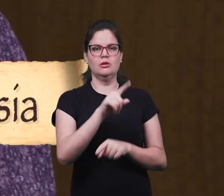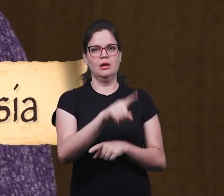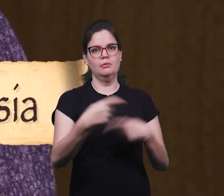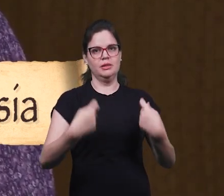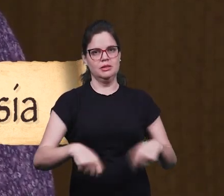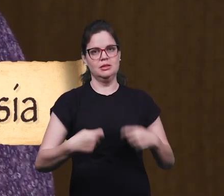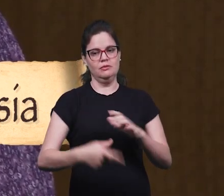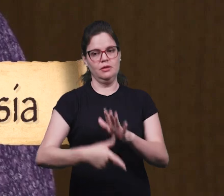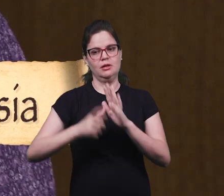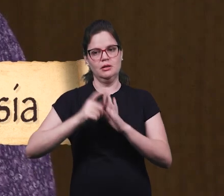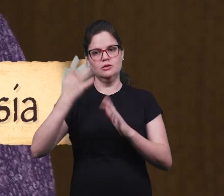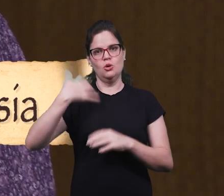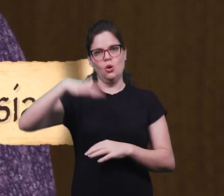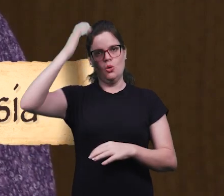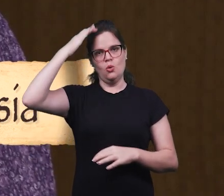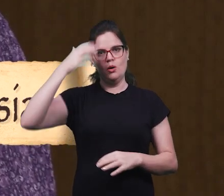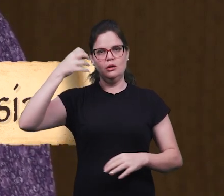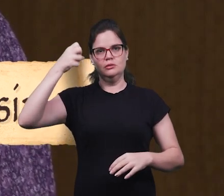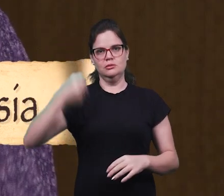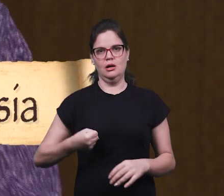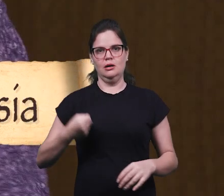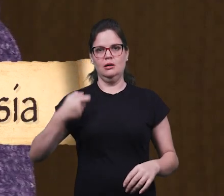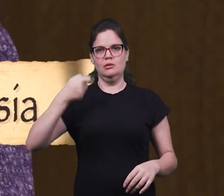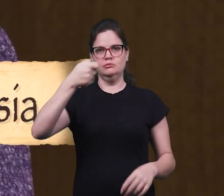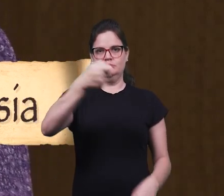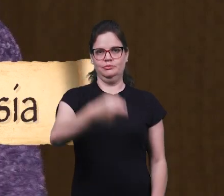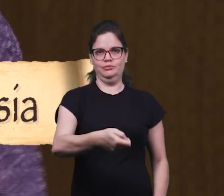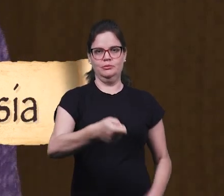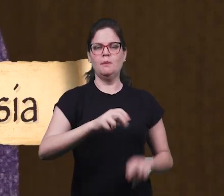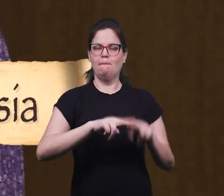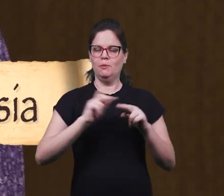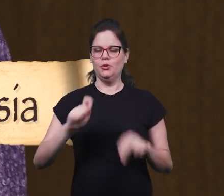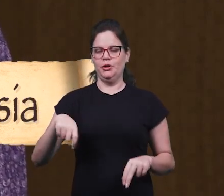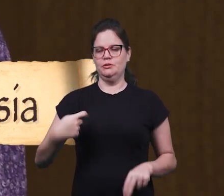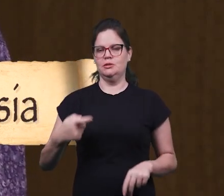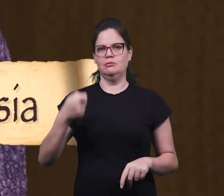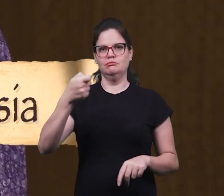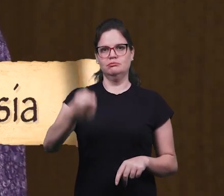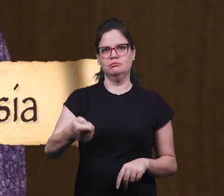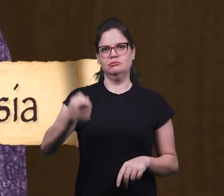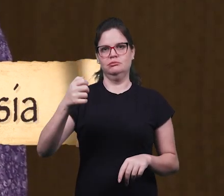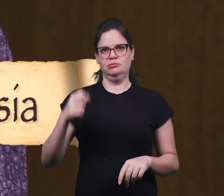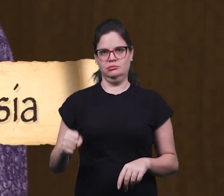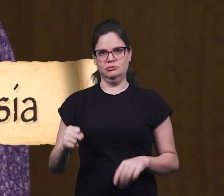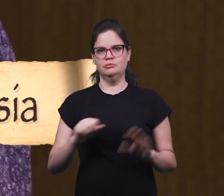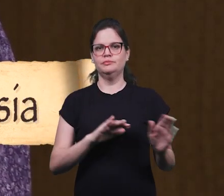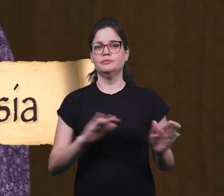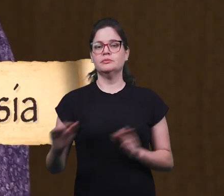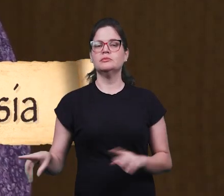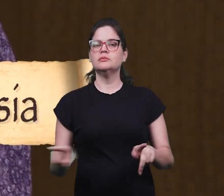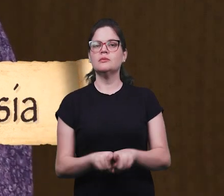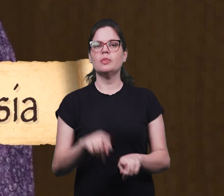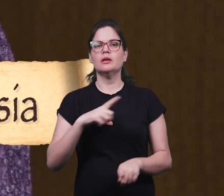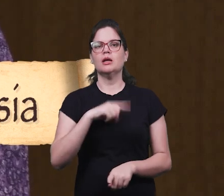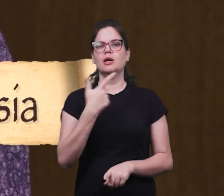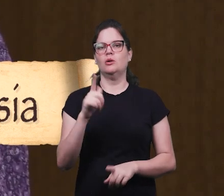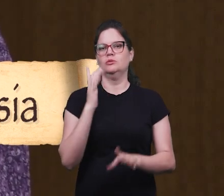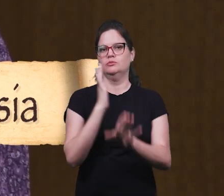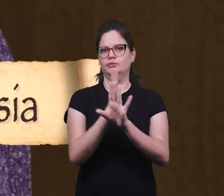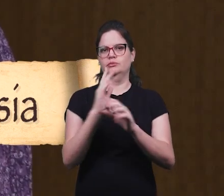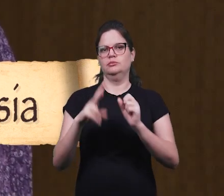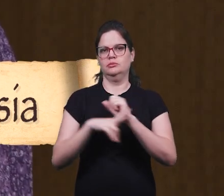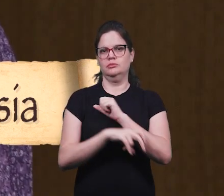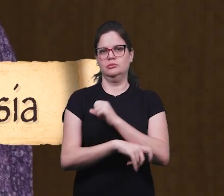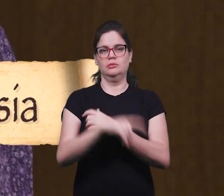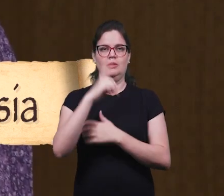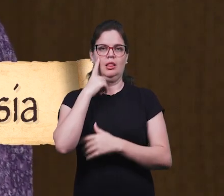atendido. E nós temos um outro achado muito interessante,